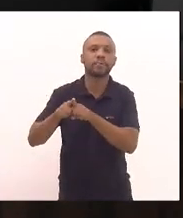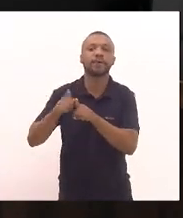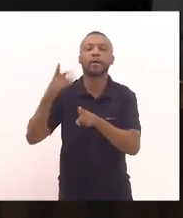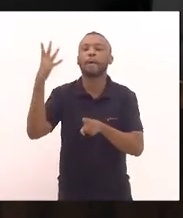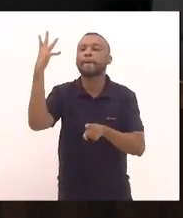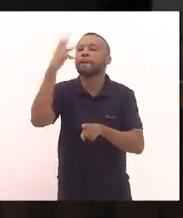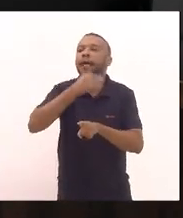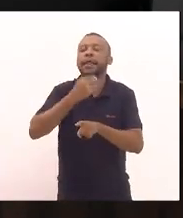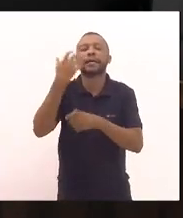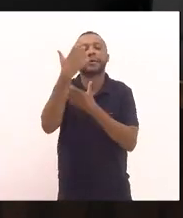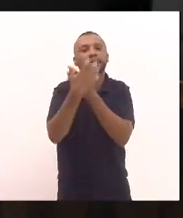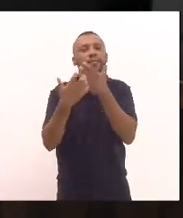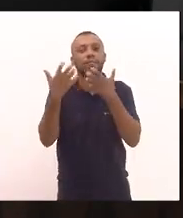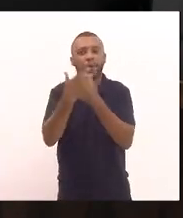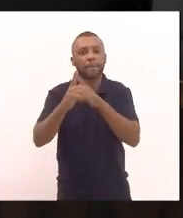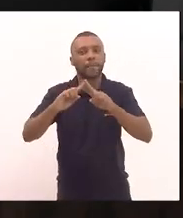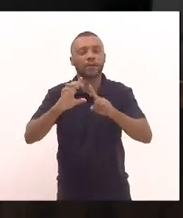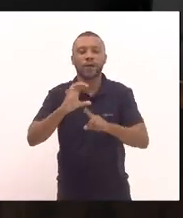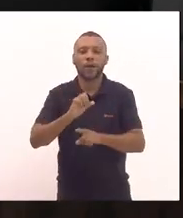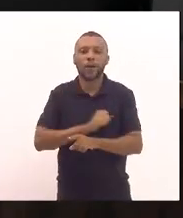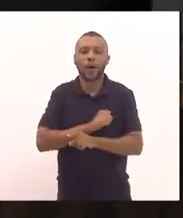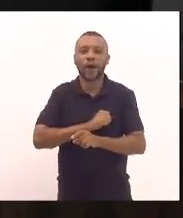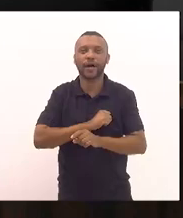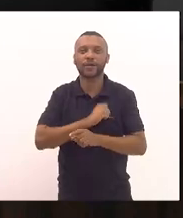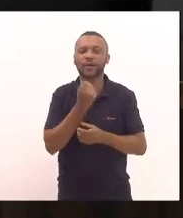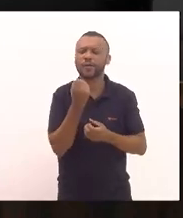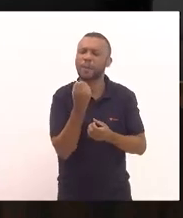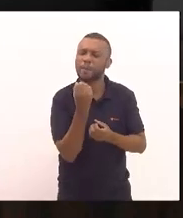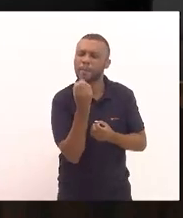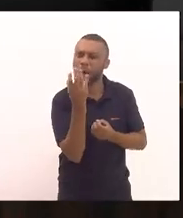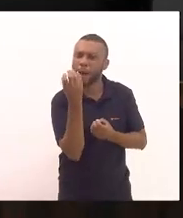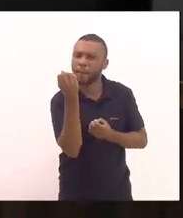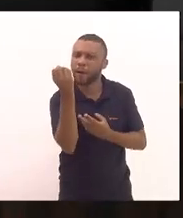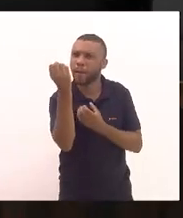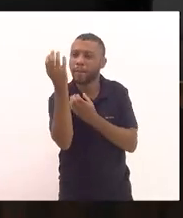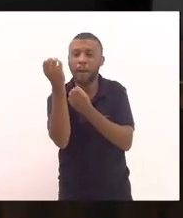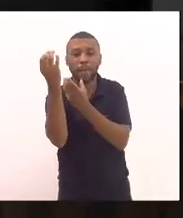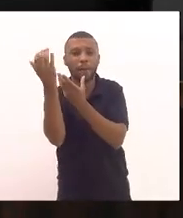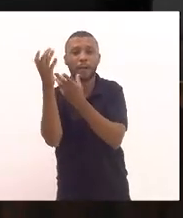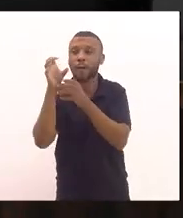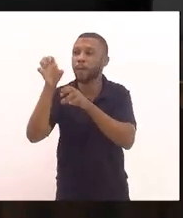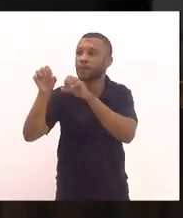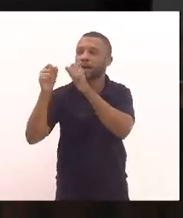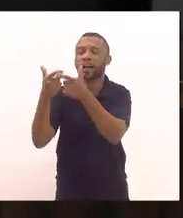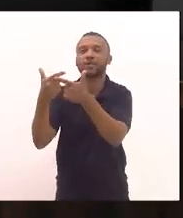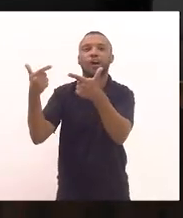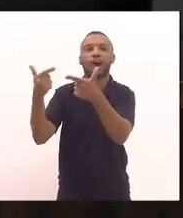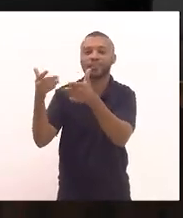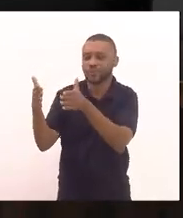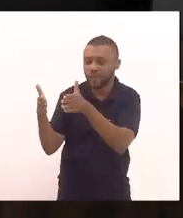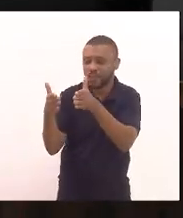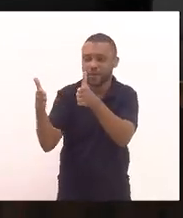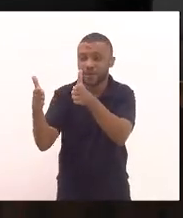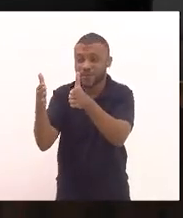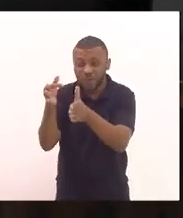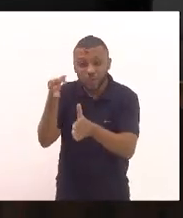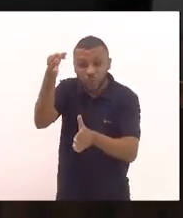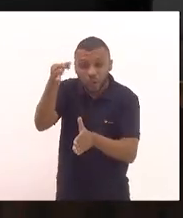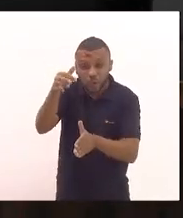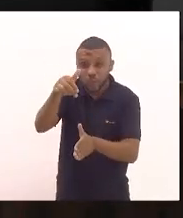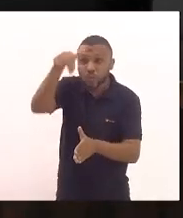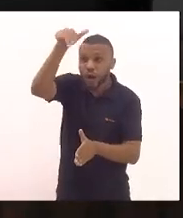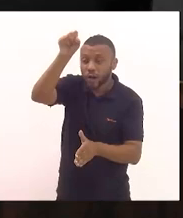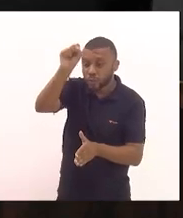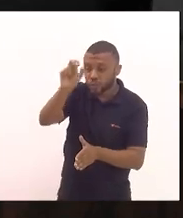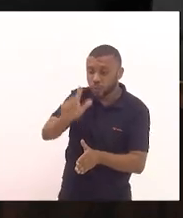Essa é uma delas, mas eu gosto muito, que é vou-me embora, vou buscar a sorte, caminho que me levam, não tem sul nem norte. Eu